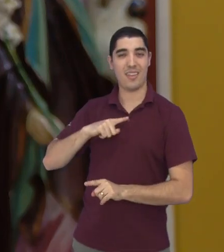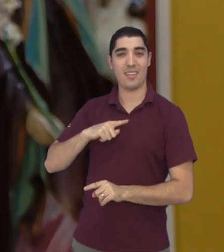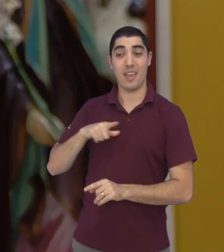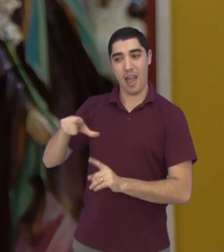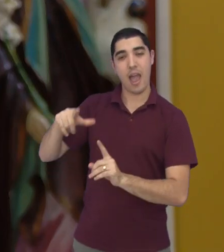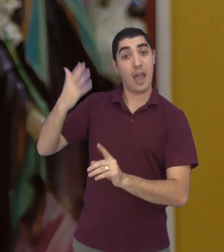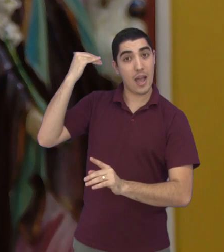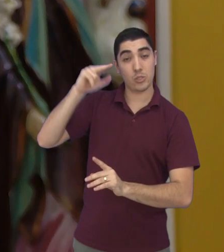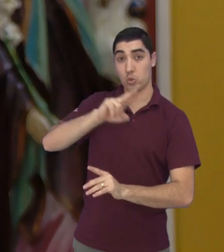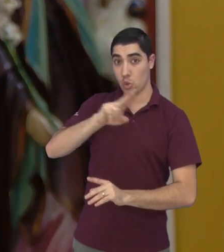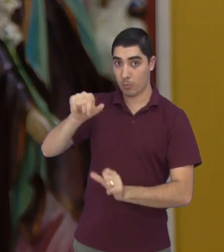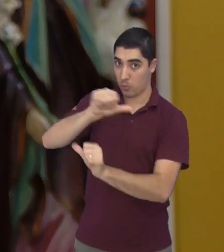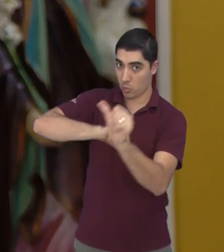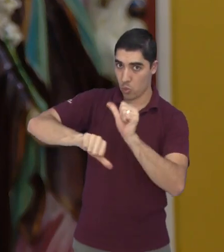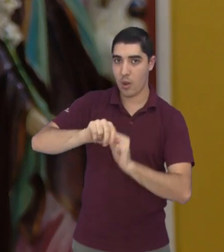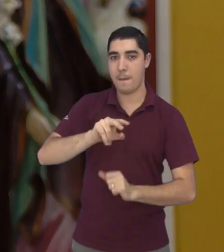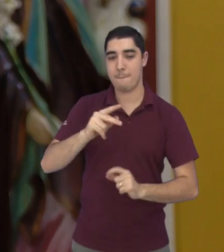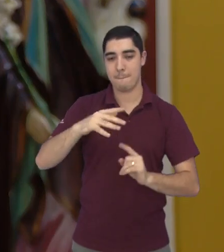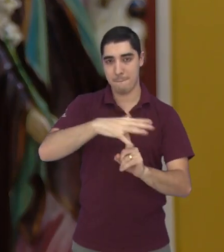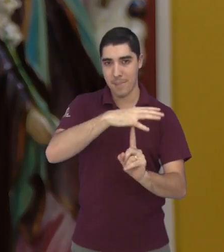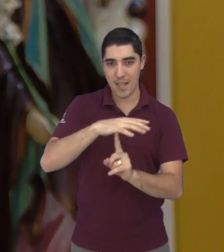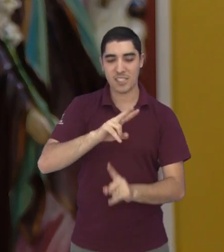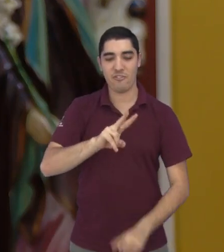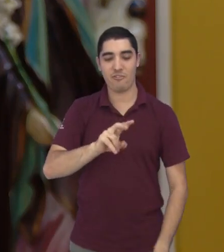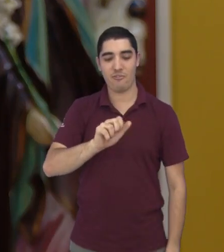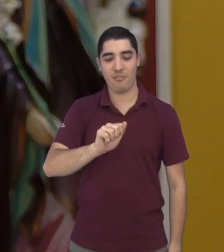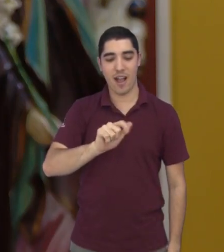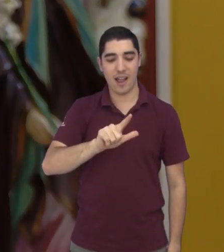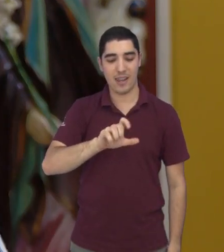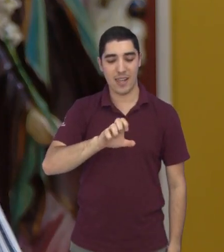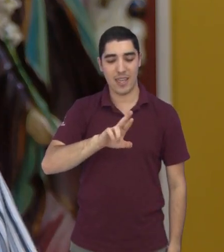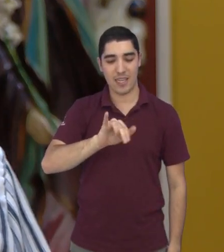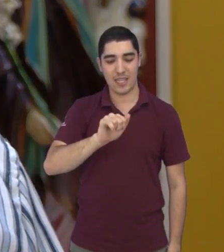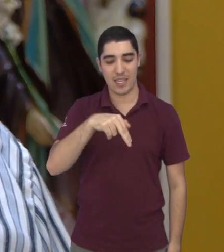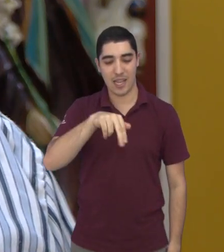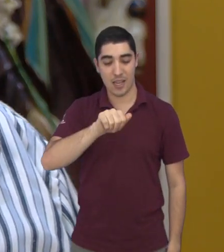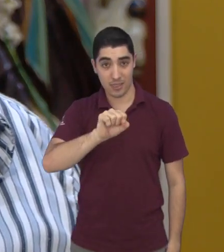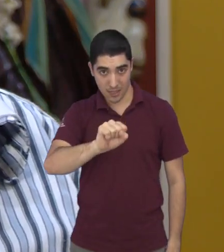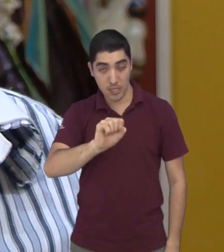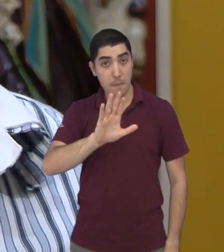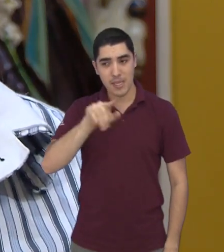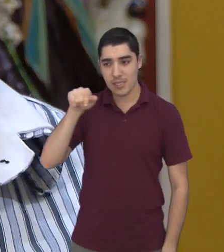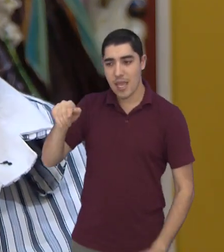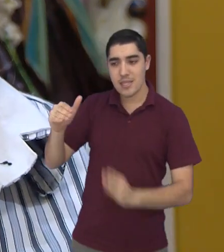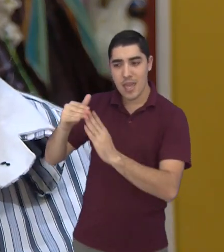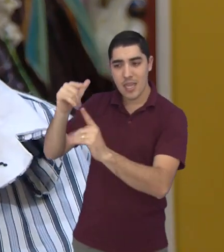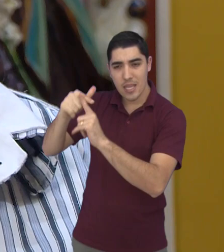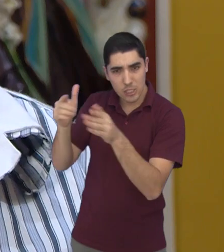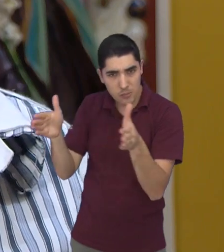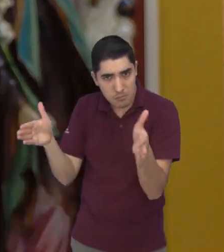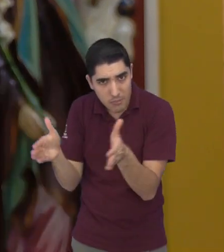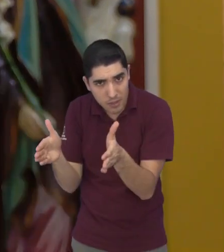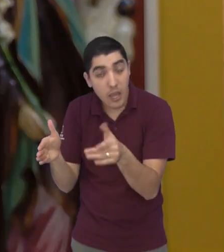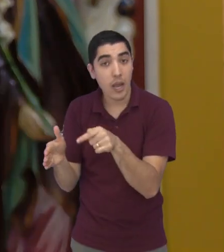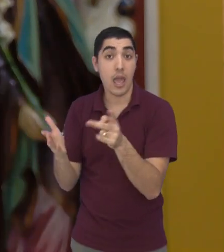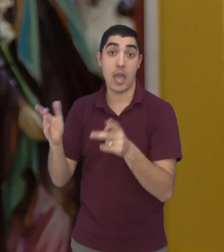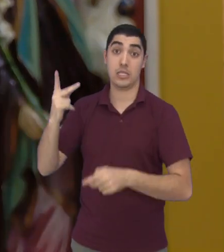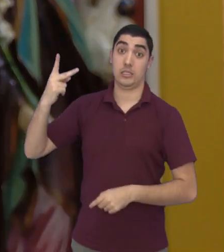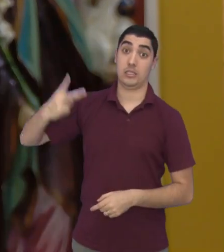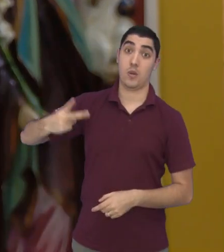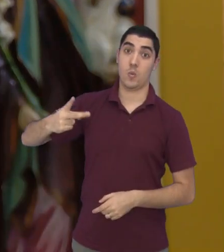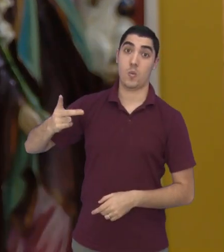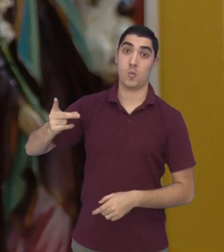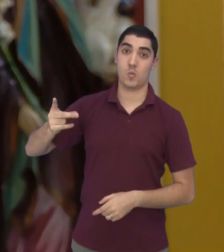das Valerianas. Sendo que a capela que hoje está ali é a segunda capela.